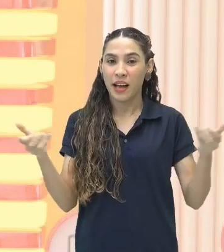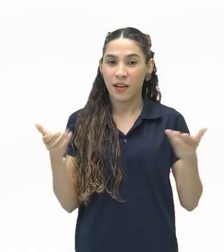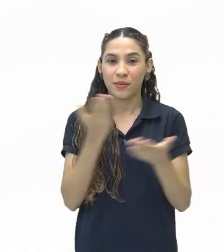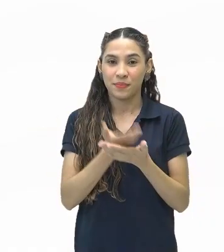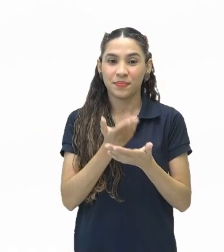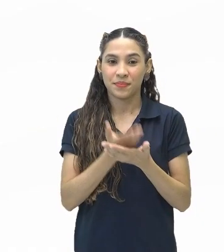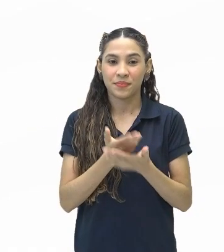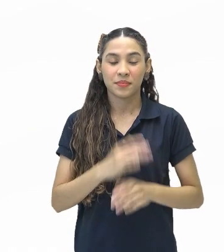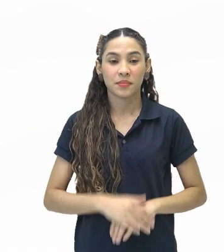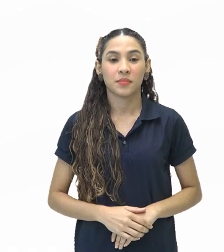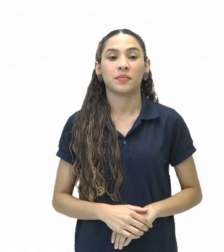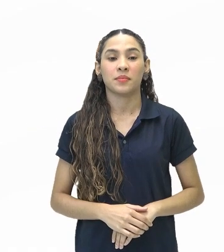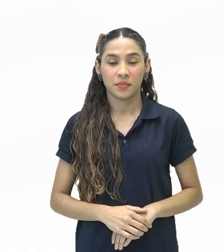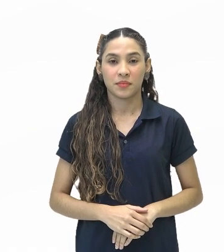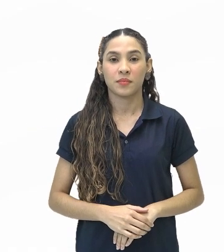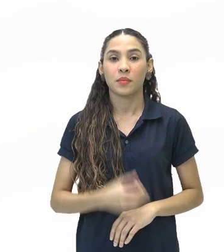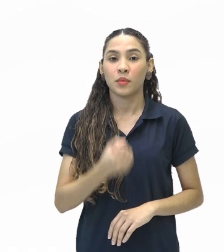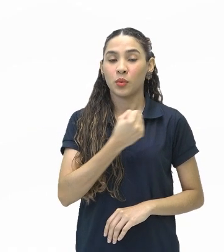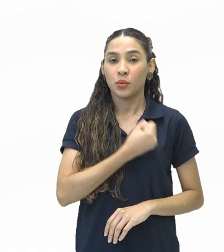nossa aula.